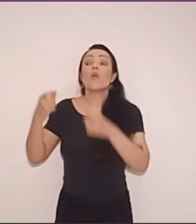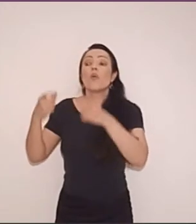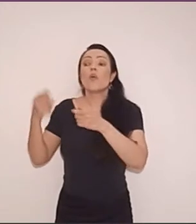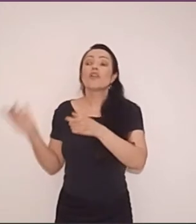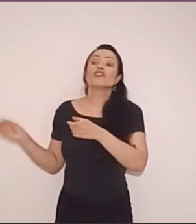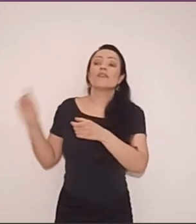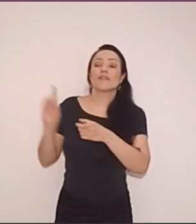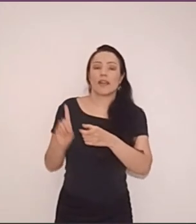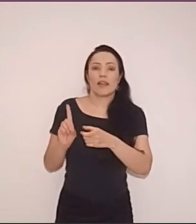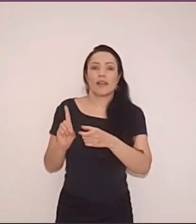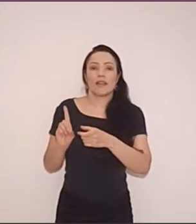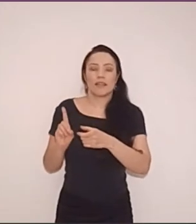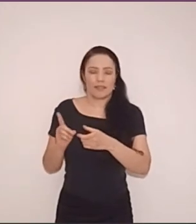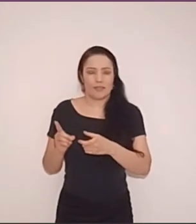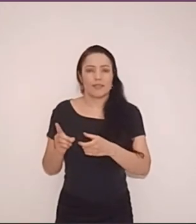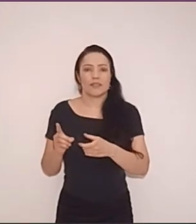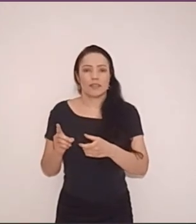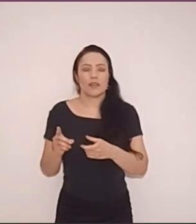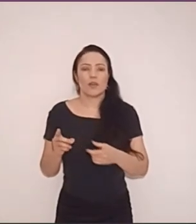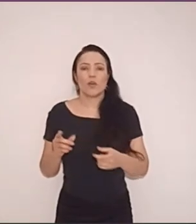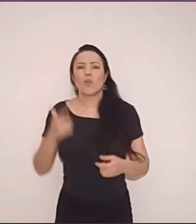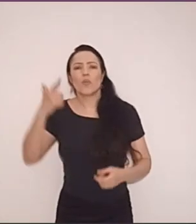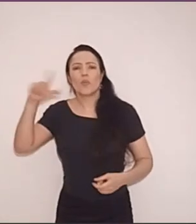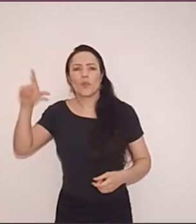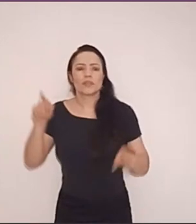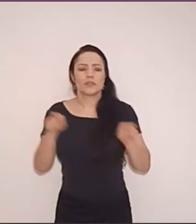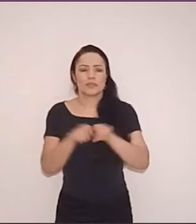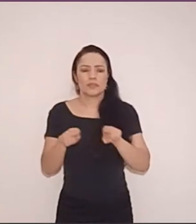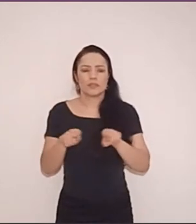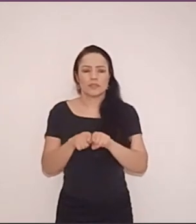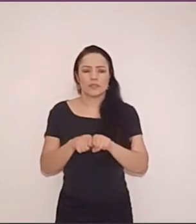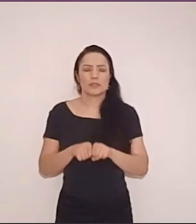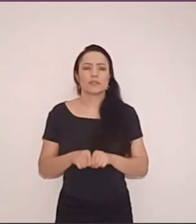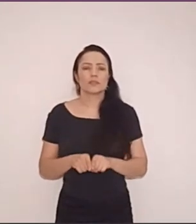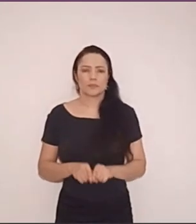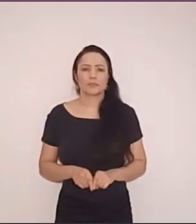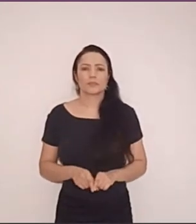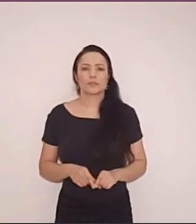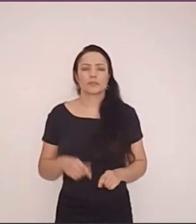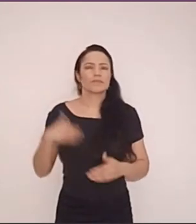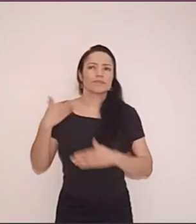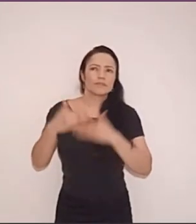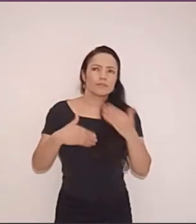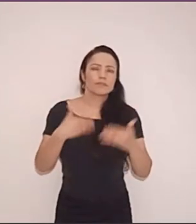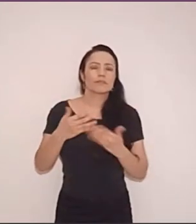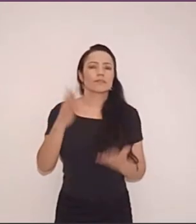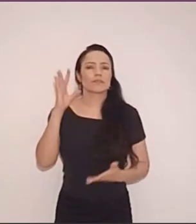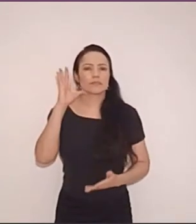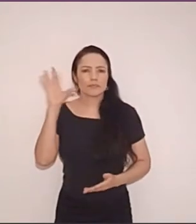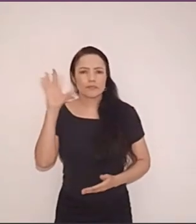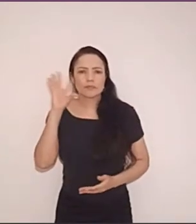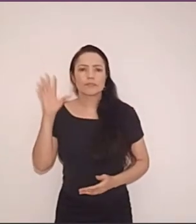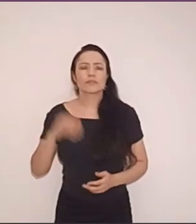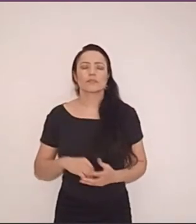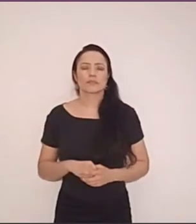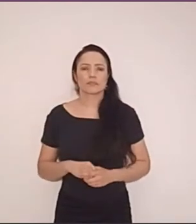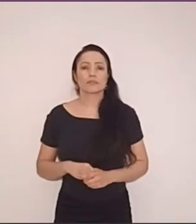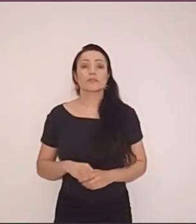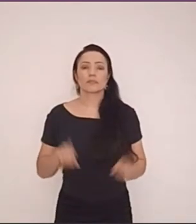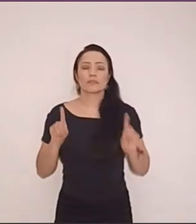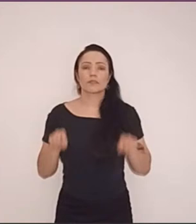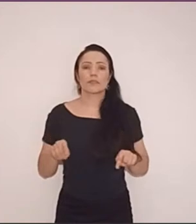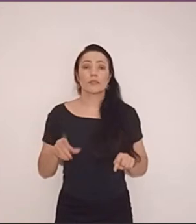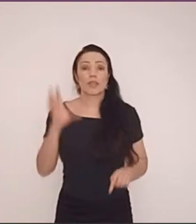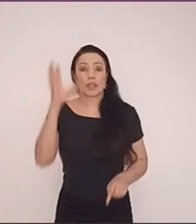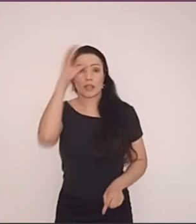tem uma expressão também sankofa Meg pra sair também toda é uma reflexão uma filosofia né